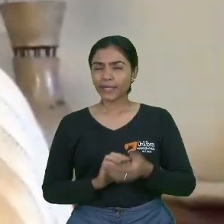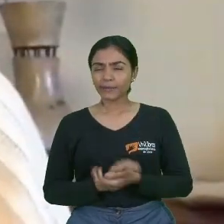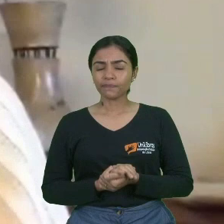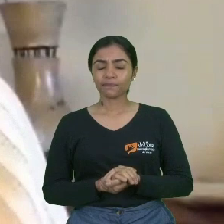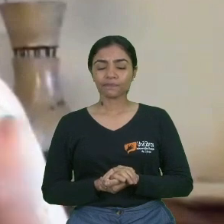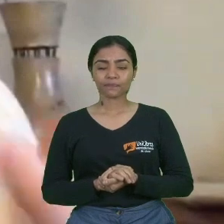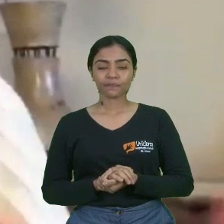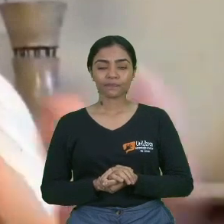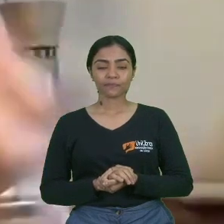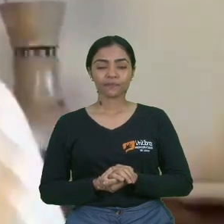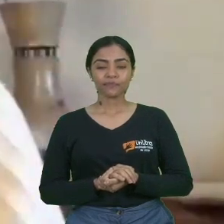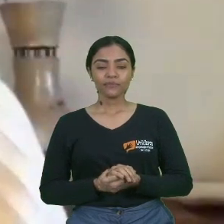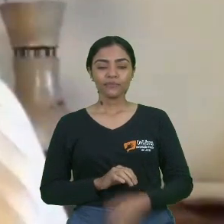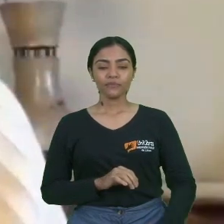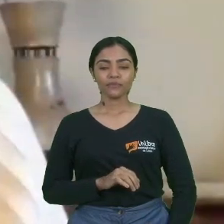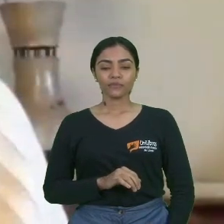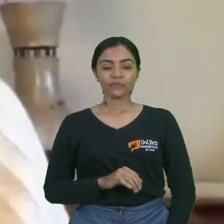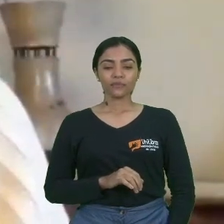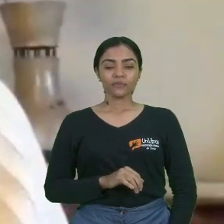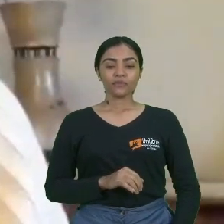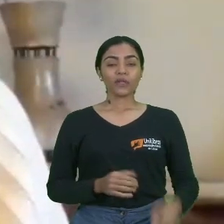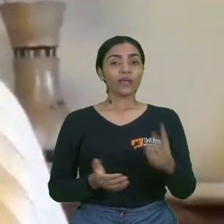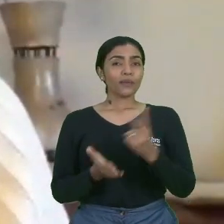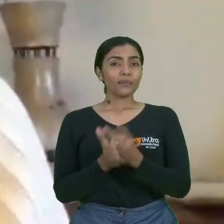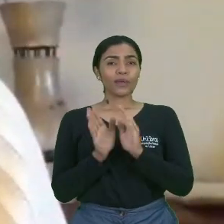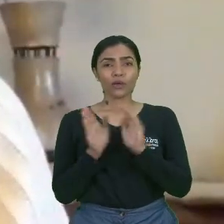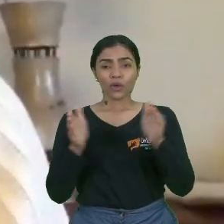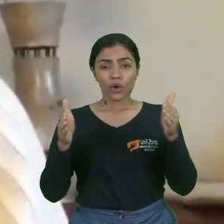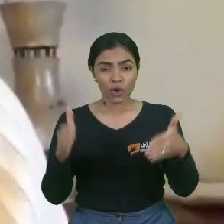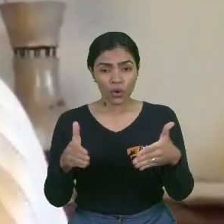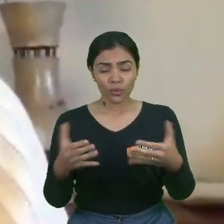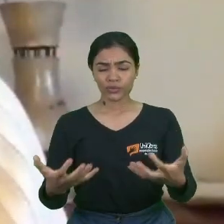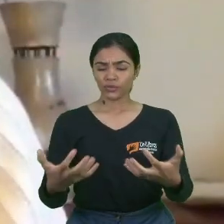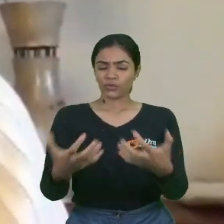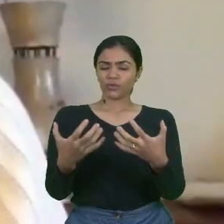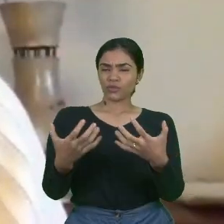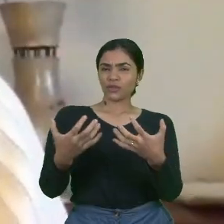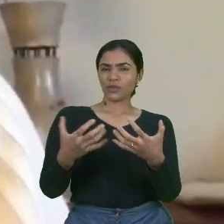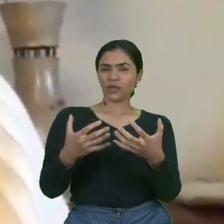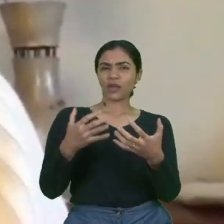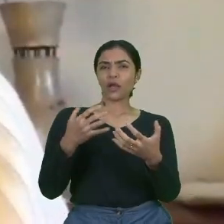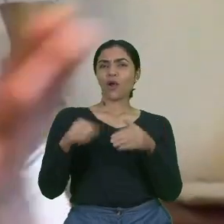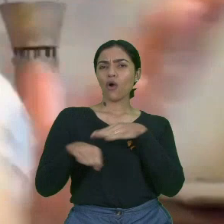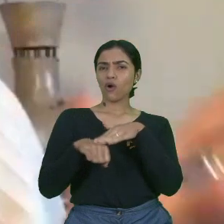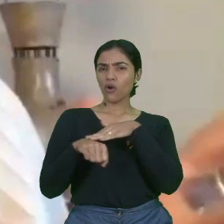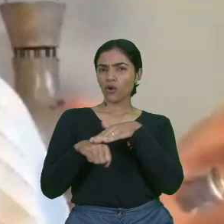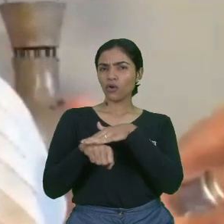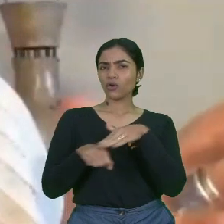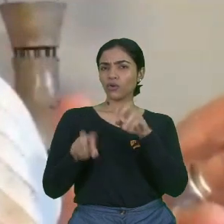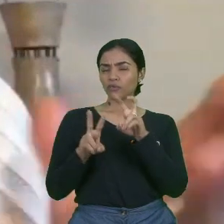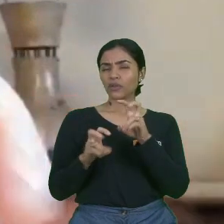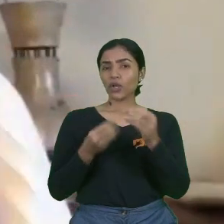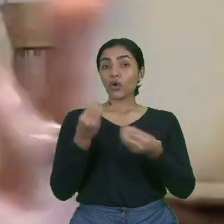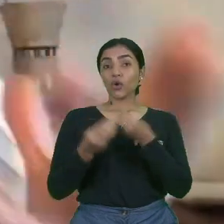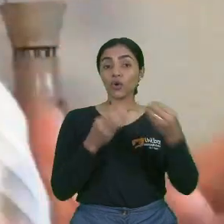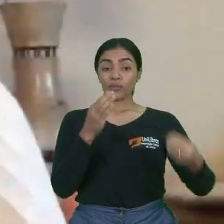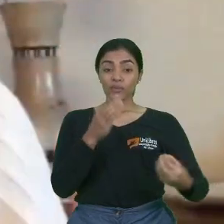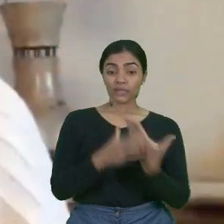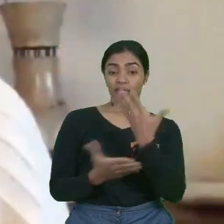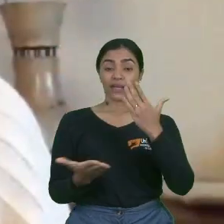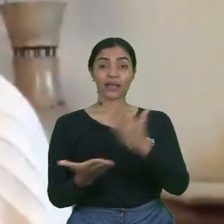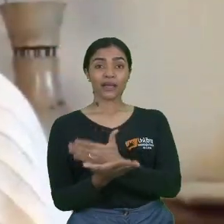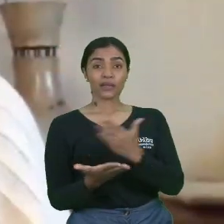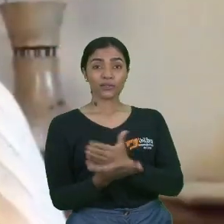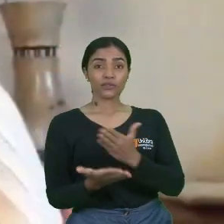e pra tomar mesmo objeto da nossa conversa que é assim é como nasce esse livro e